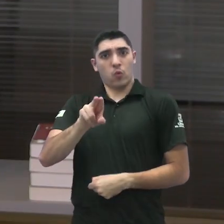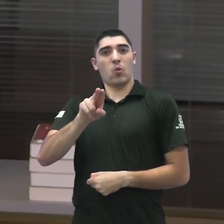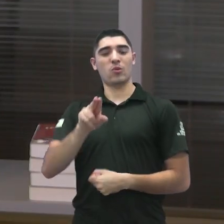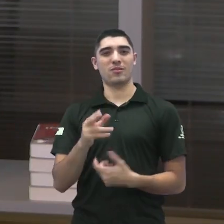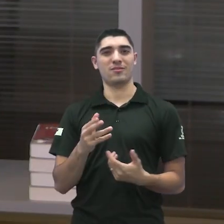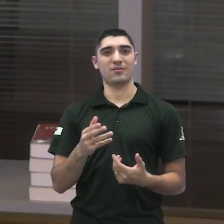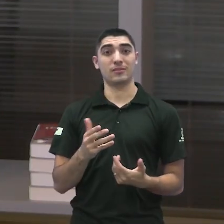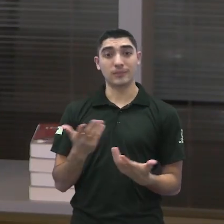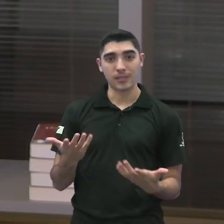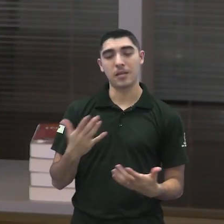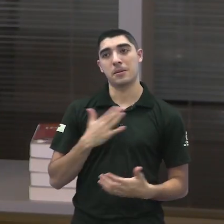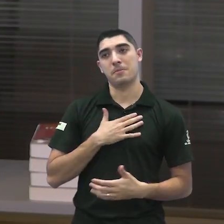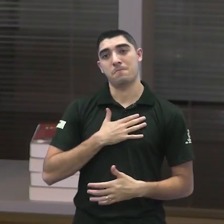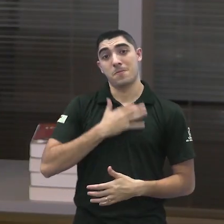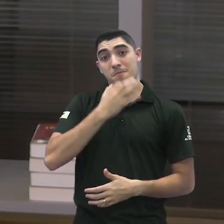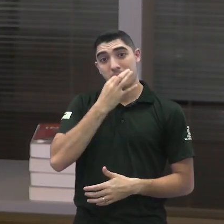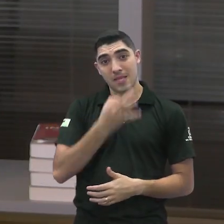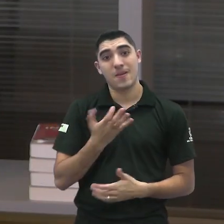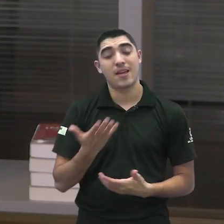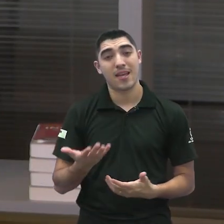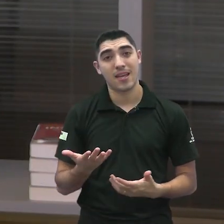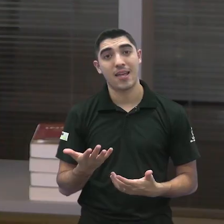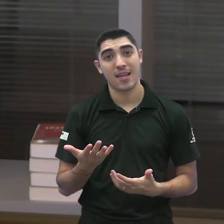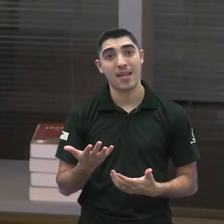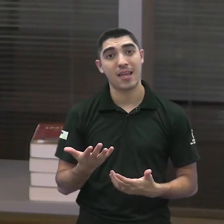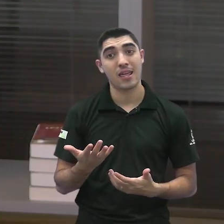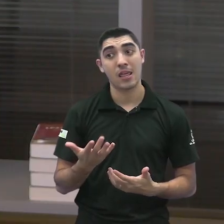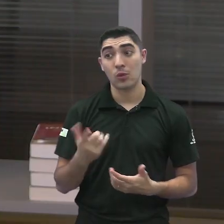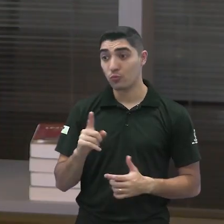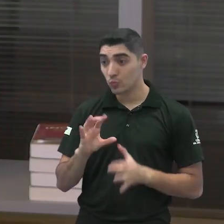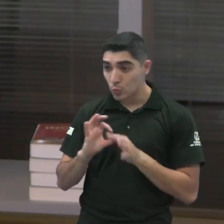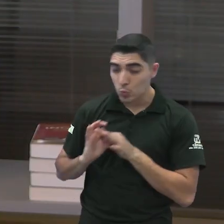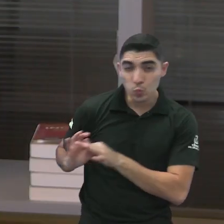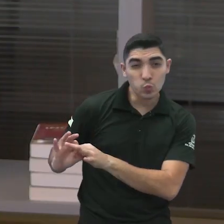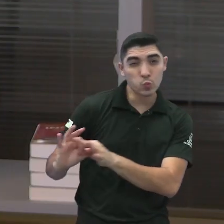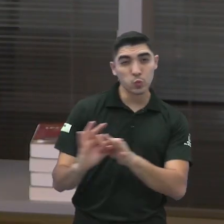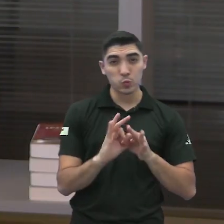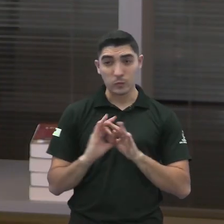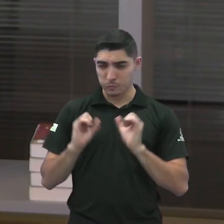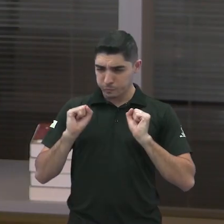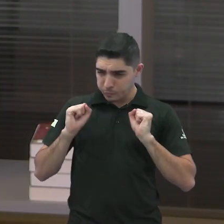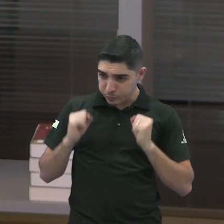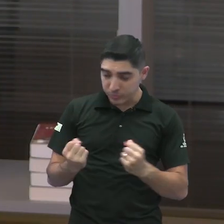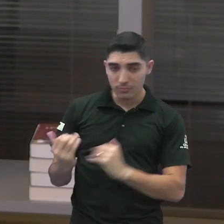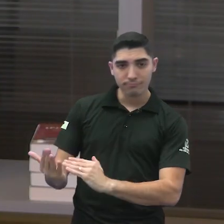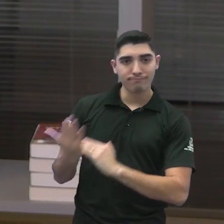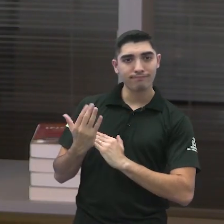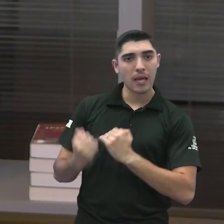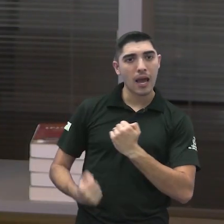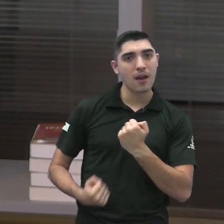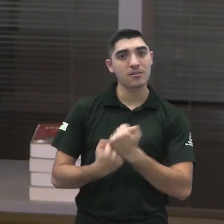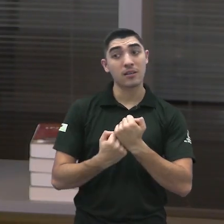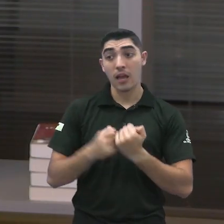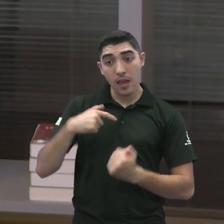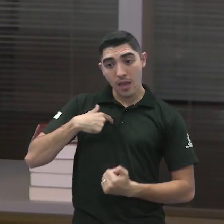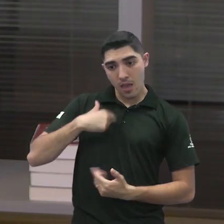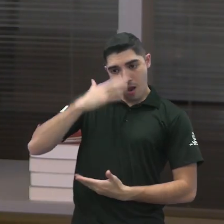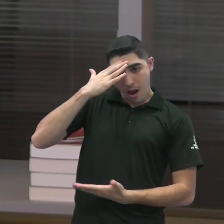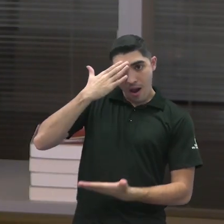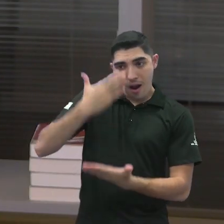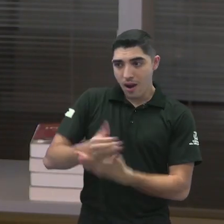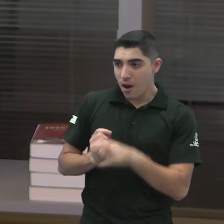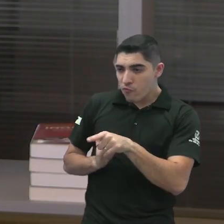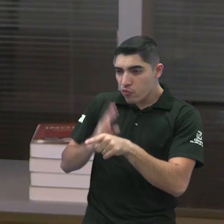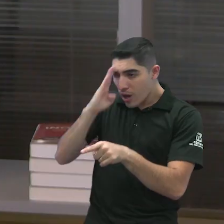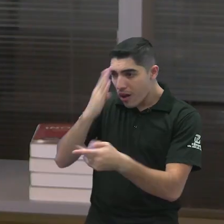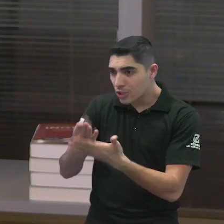fazer. Então, eu acho que a força vem de estar cercado de pessoas que acreditam em